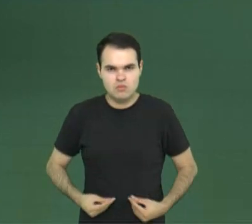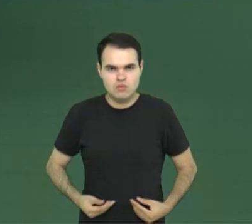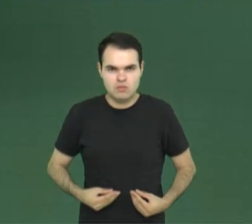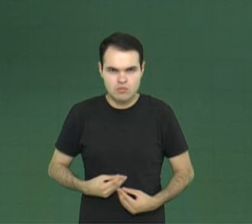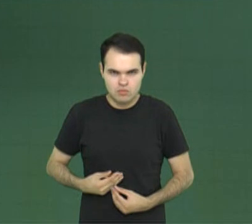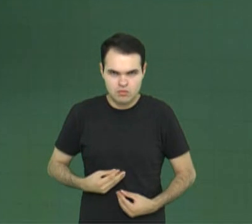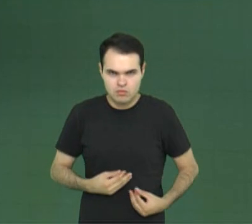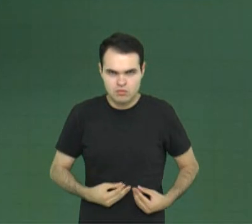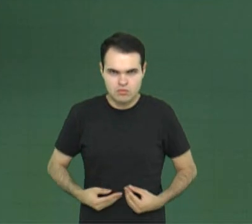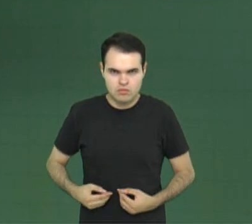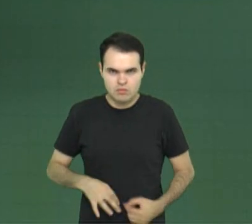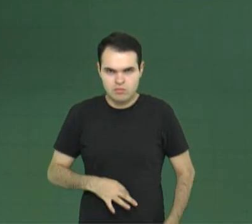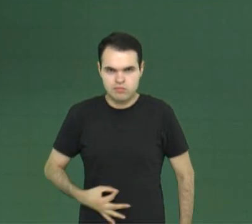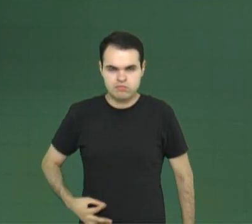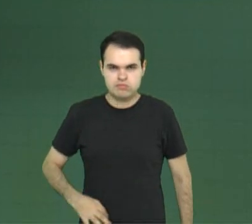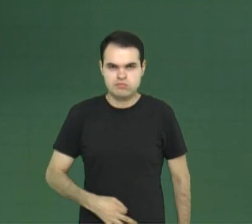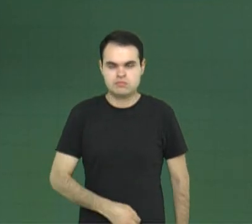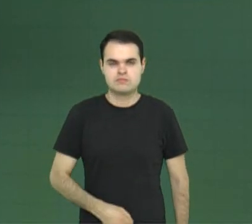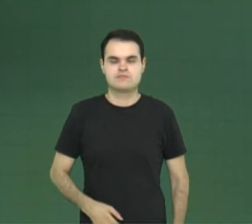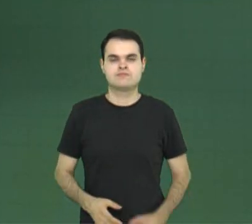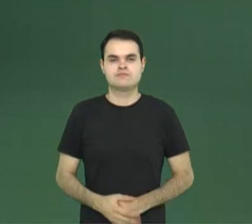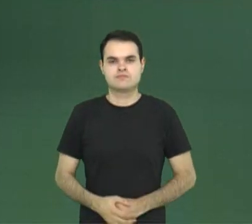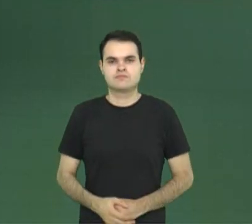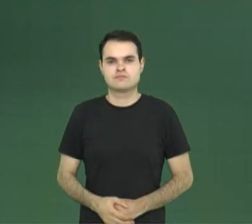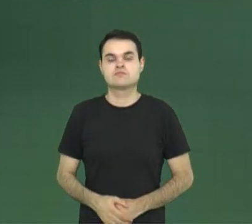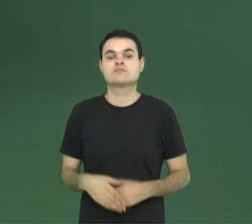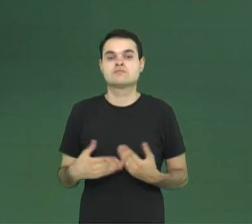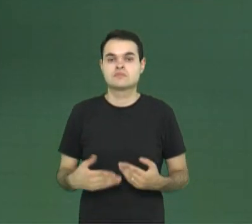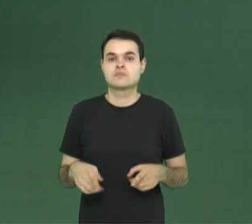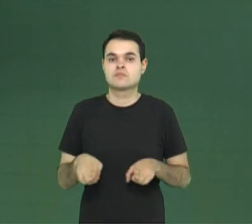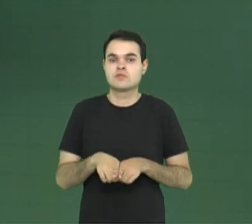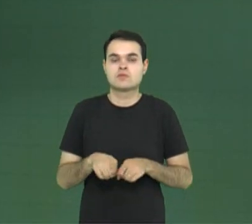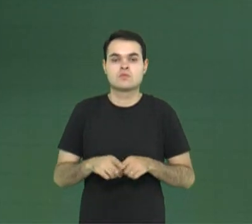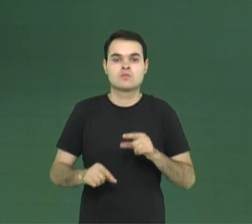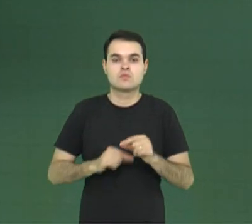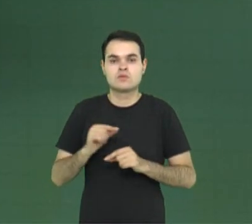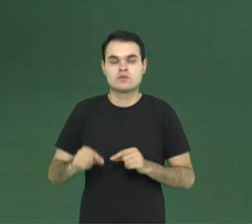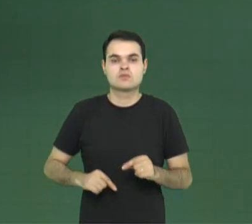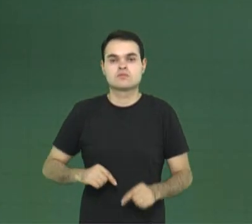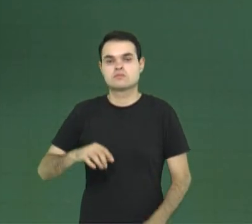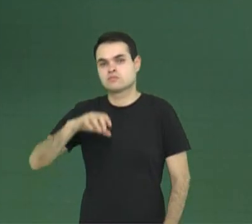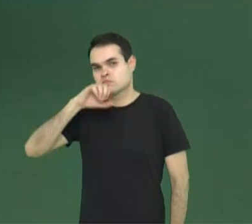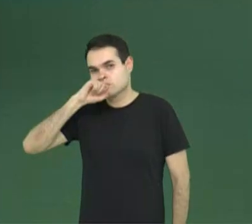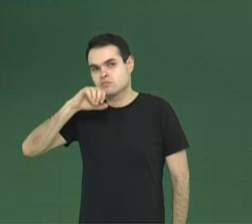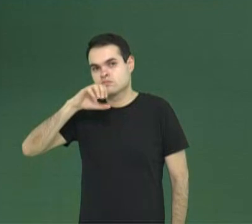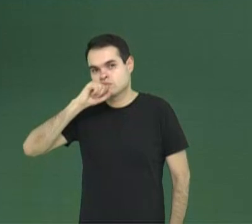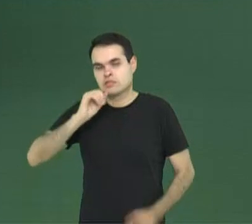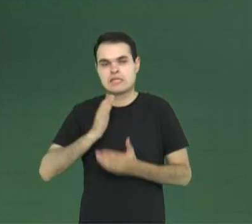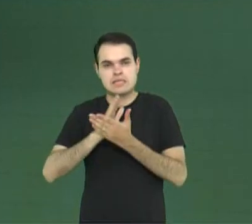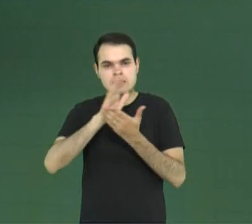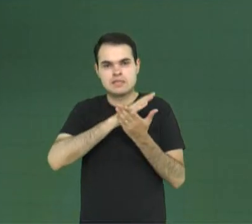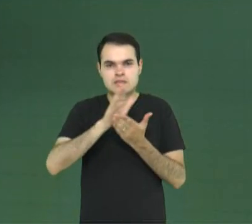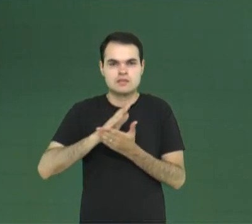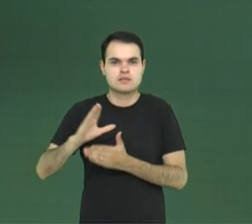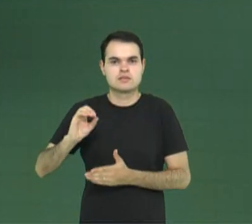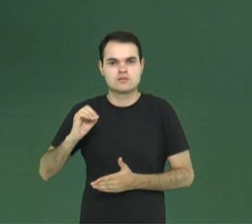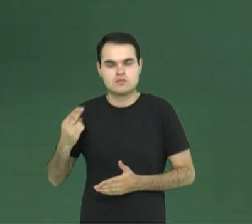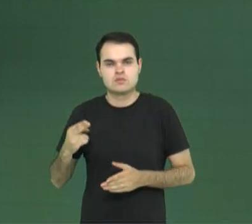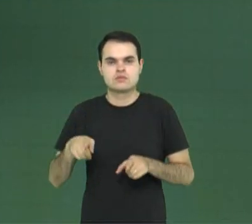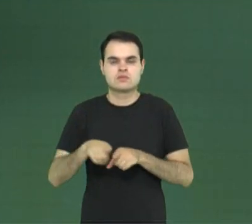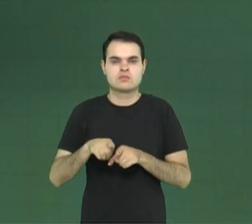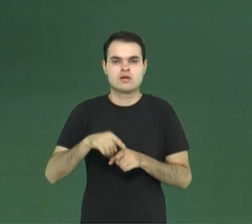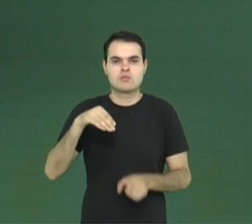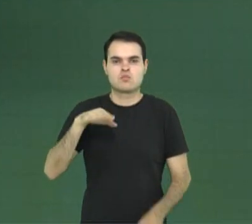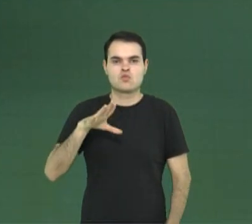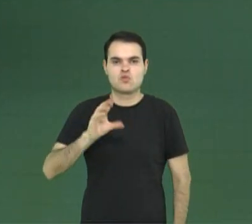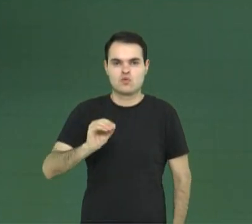intestino. E o sistema respiratório ele vai eliminar dióxido de carbono, outros gases e também muco. Tá? Então, são